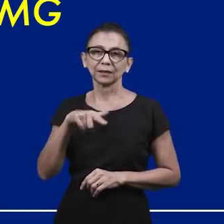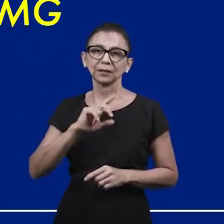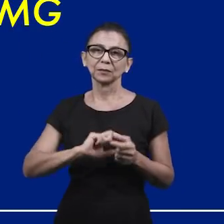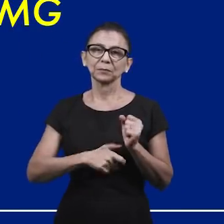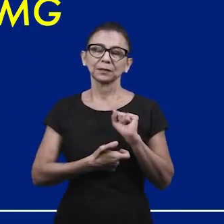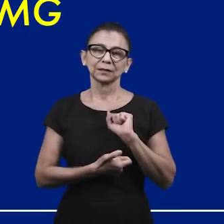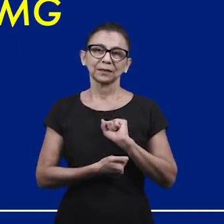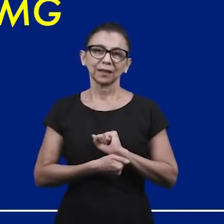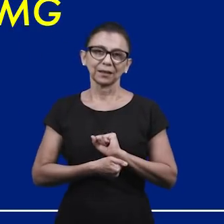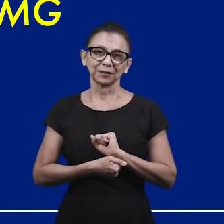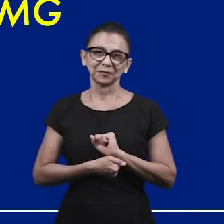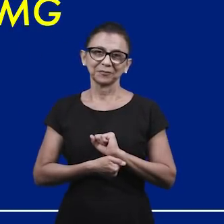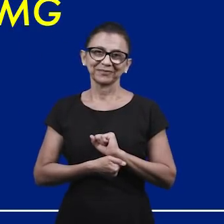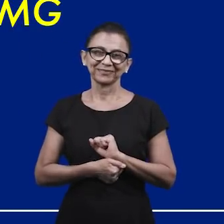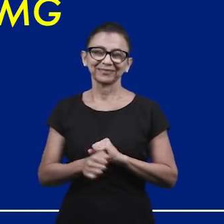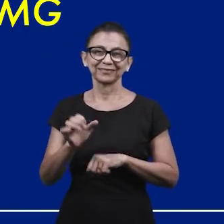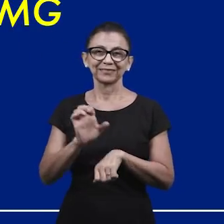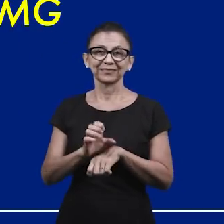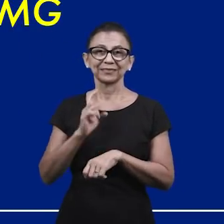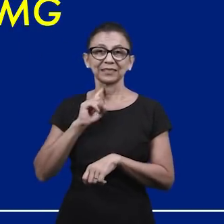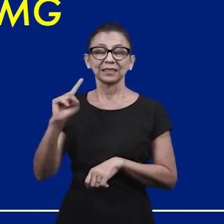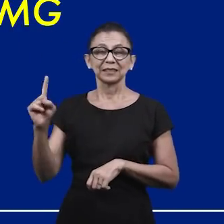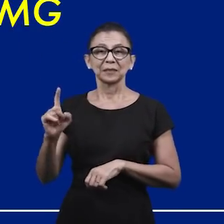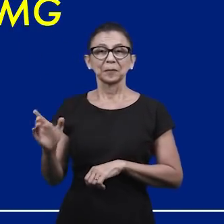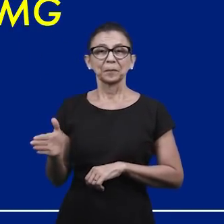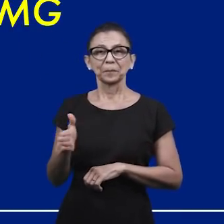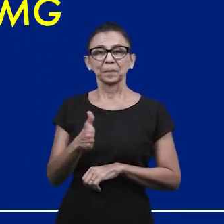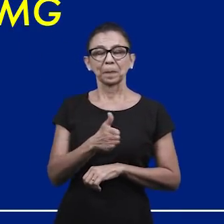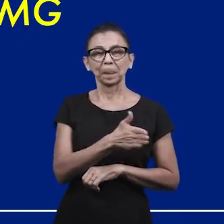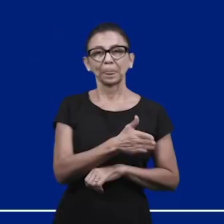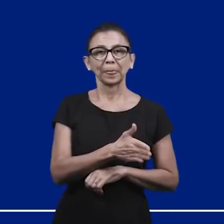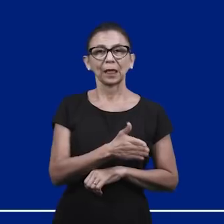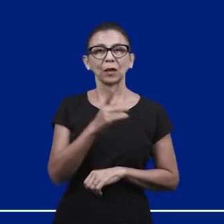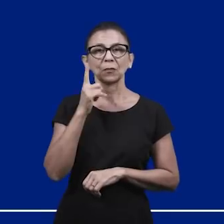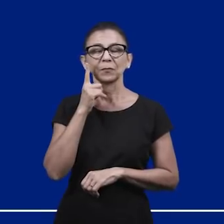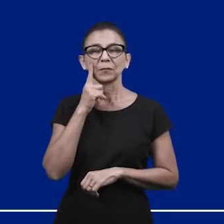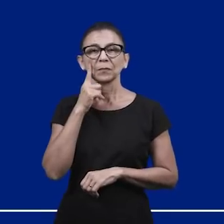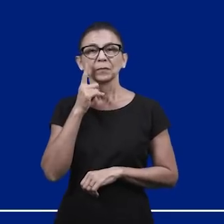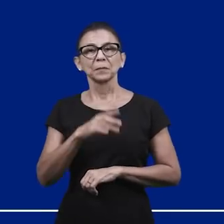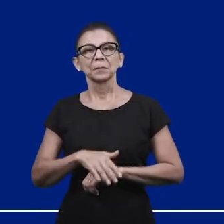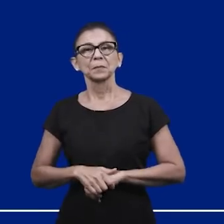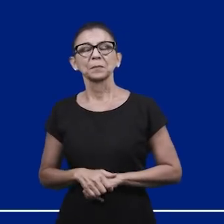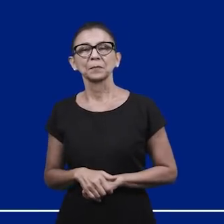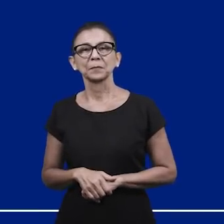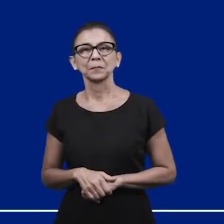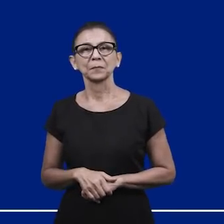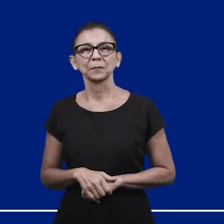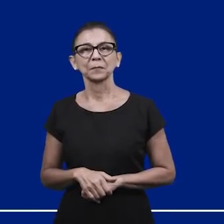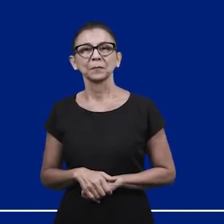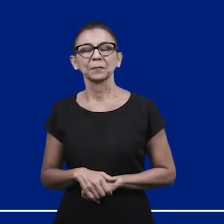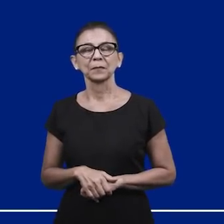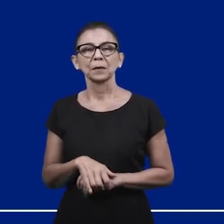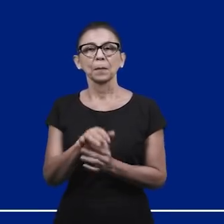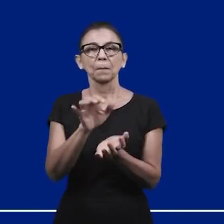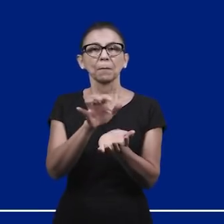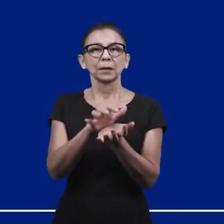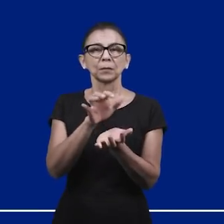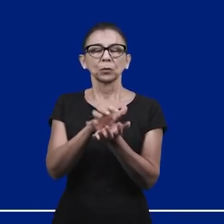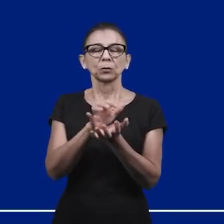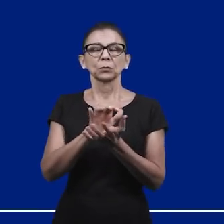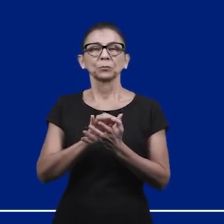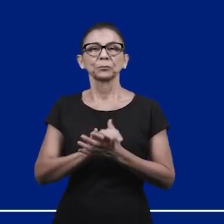de Zeli do Carmo Gomes Torres, de Belo Horizonte, Minas Gerais. Zeli diz o seguinte: o Evangelho é um mistério